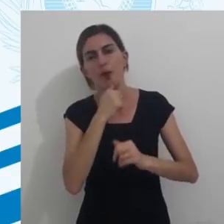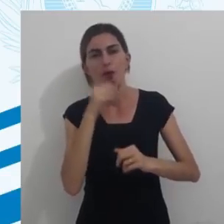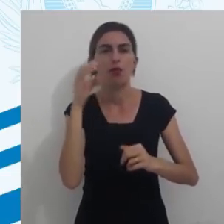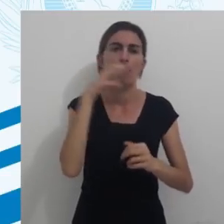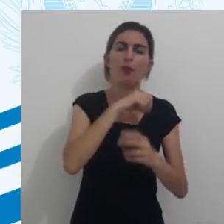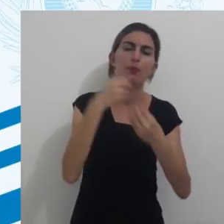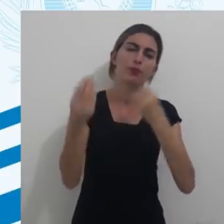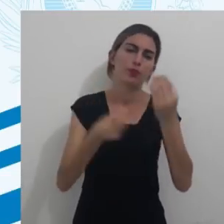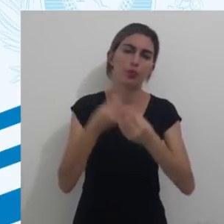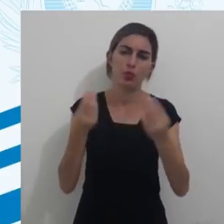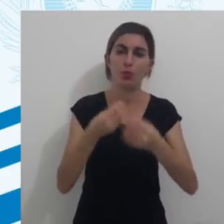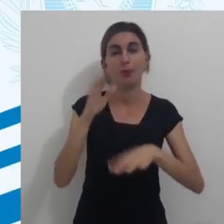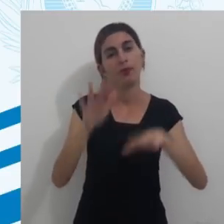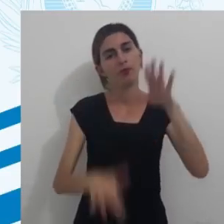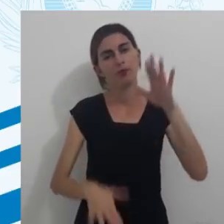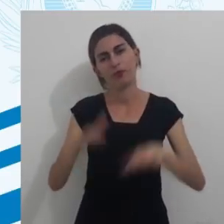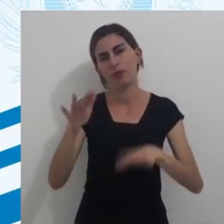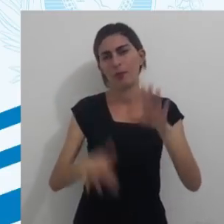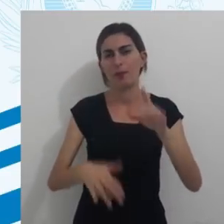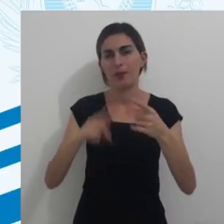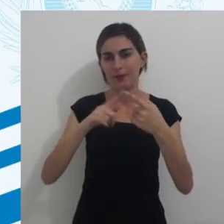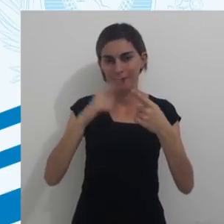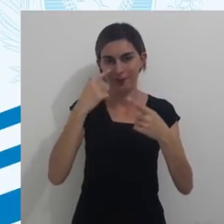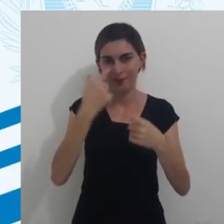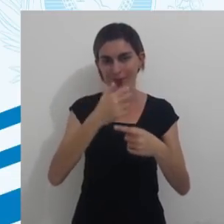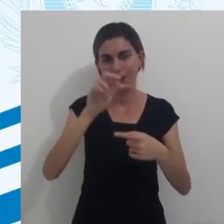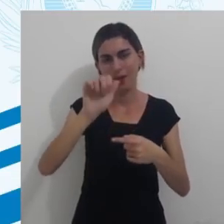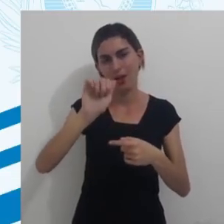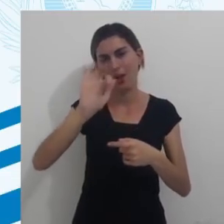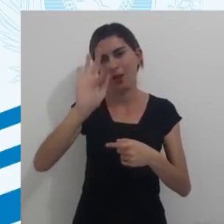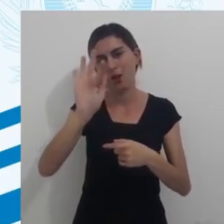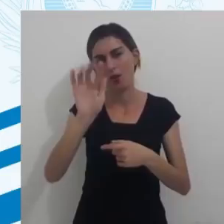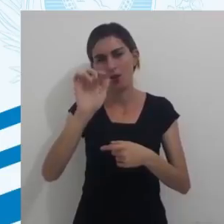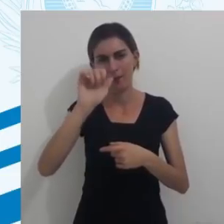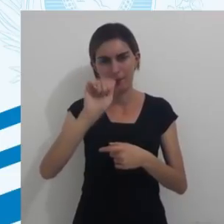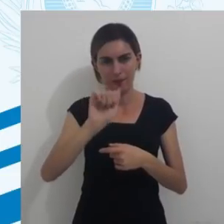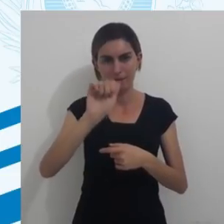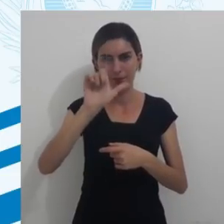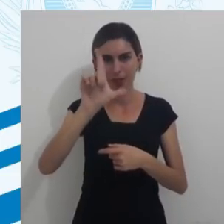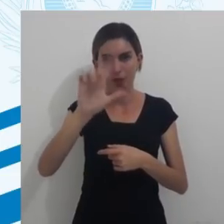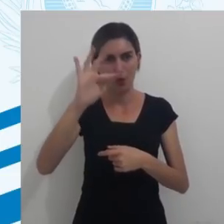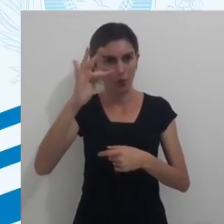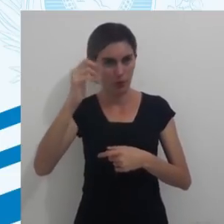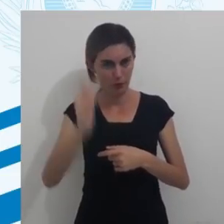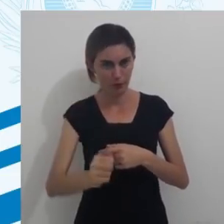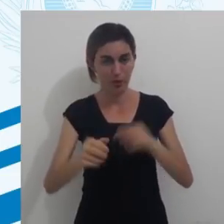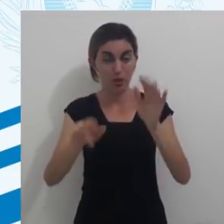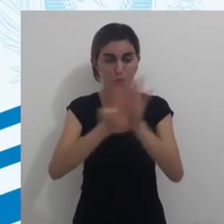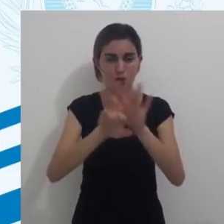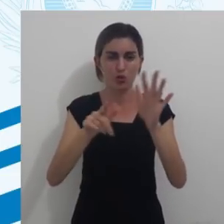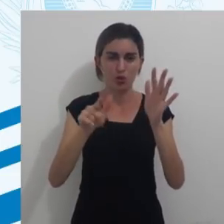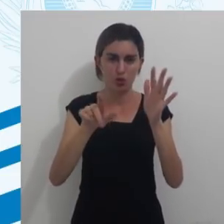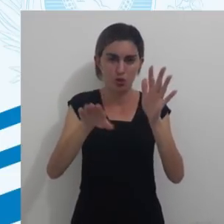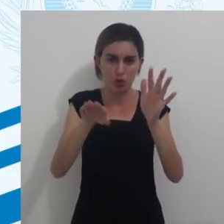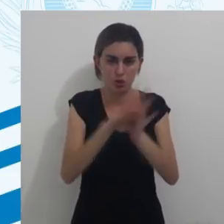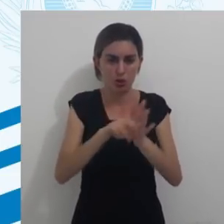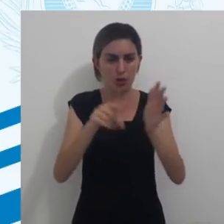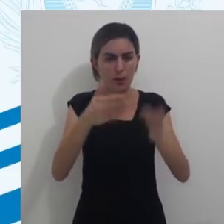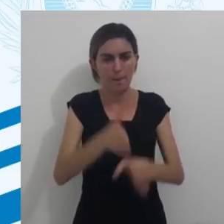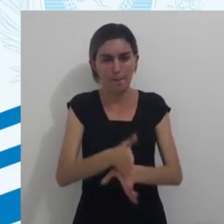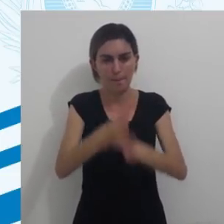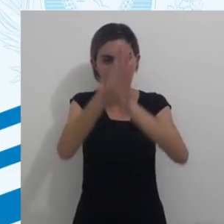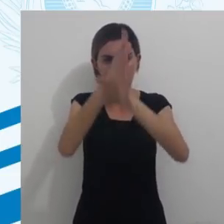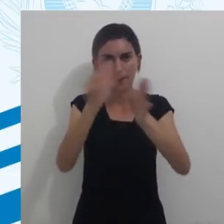blindagem. Vejam que o raio alfa, ele chega ali até a parede de papel. O raio